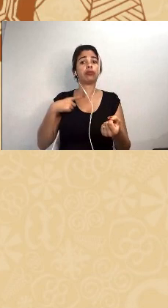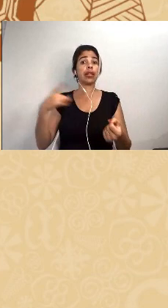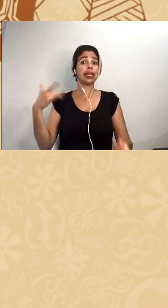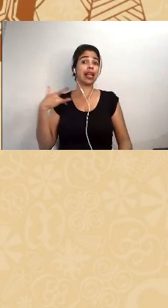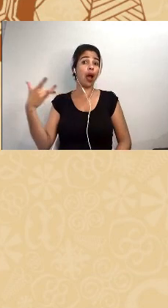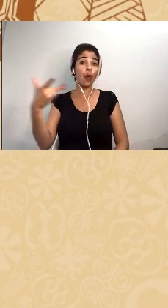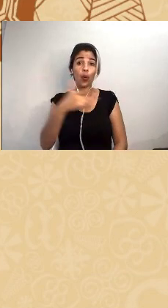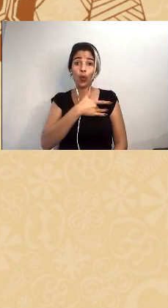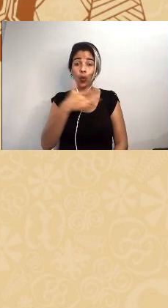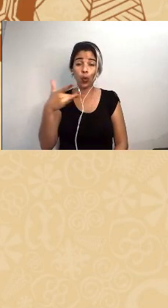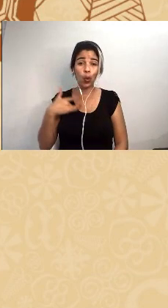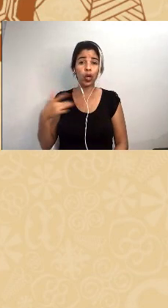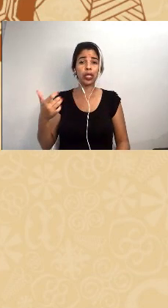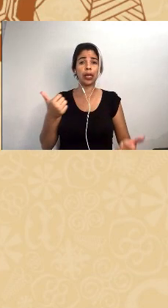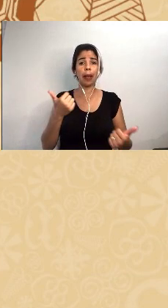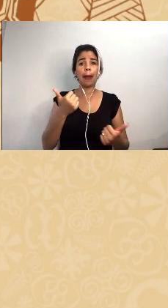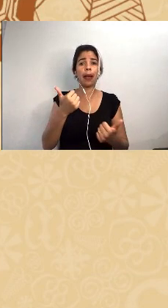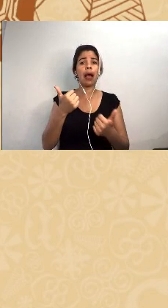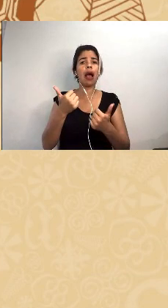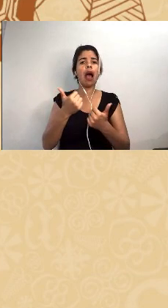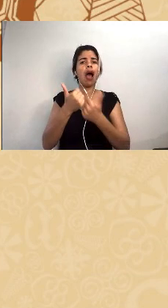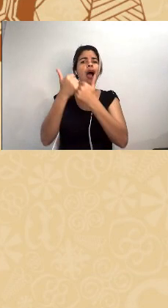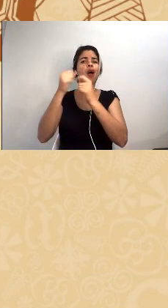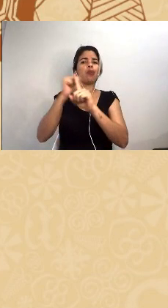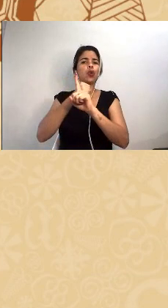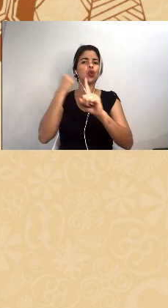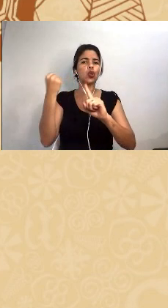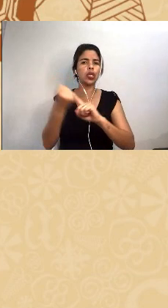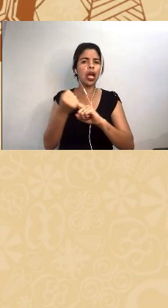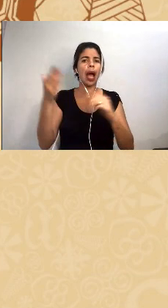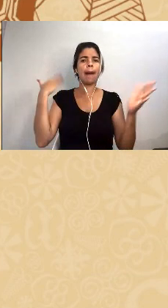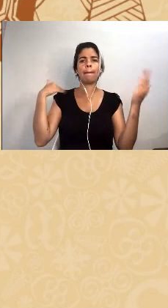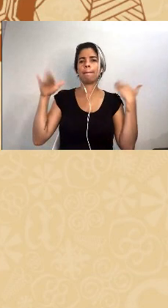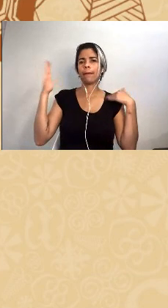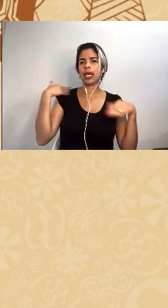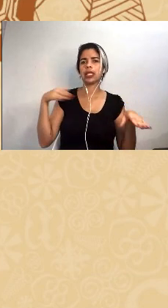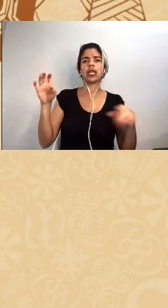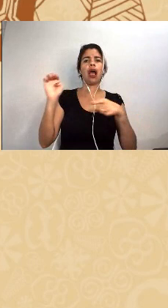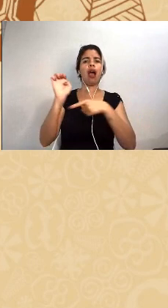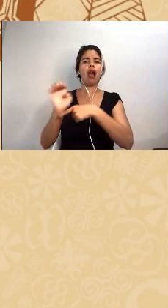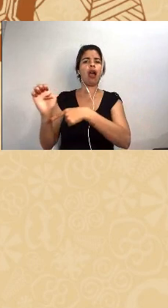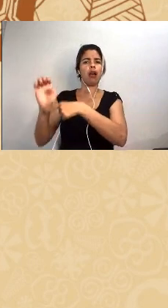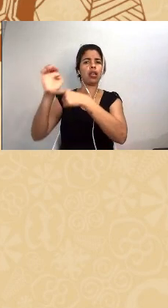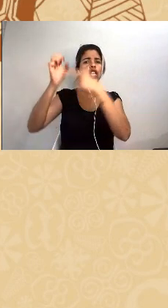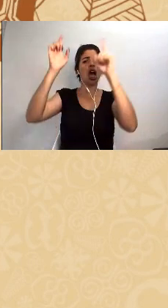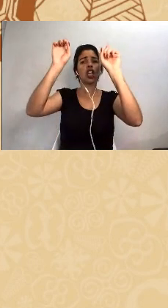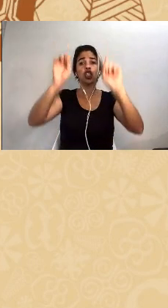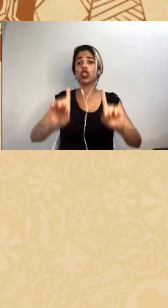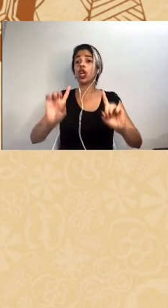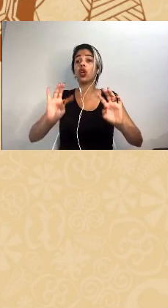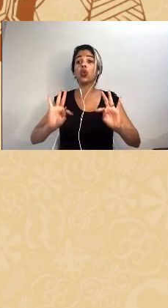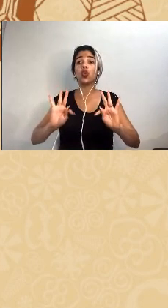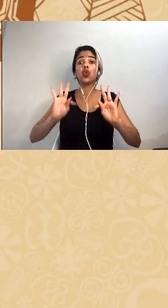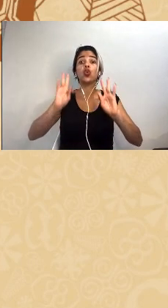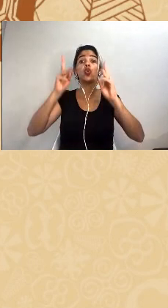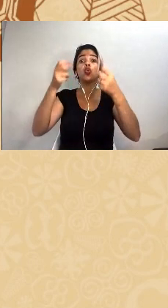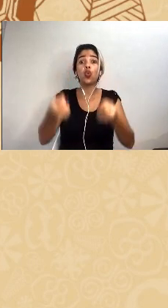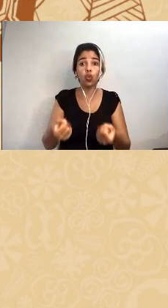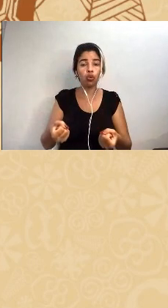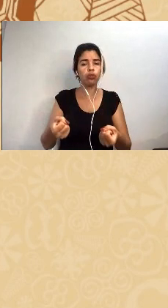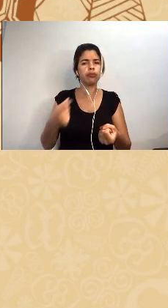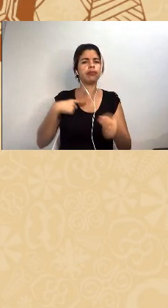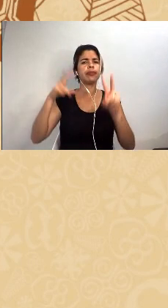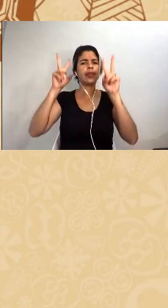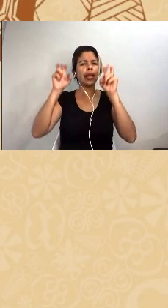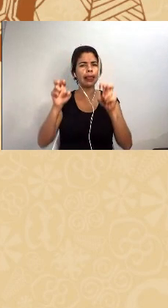saúde, assistência social, lazer, Estado, direito, economia, tudo. Então, a estabilidade dos sistemas